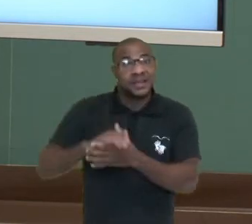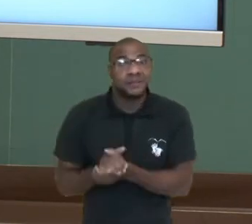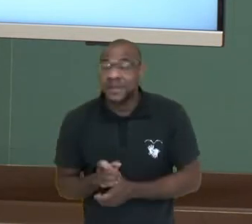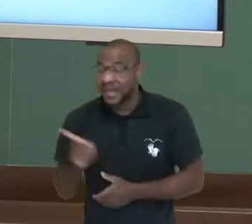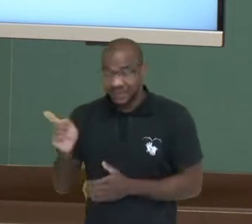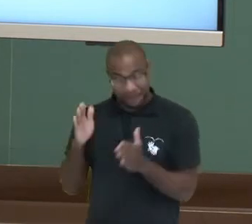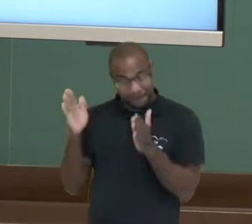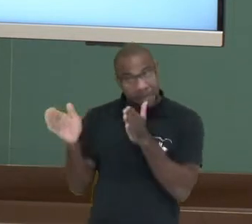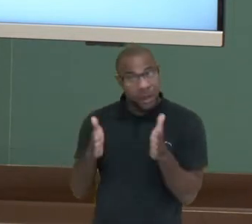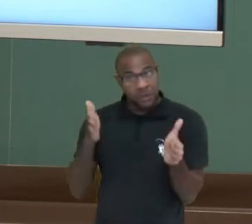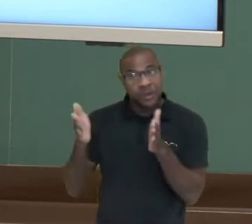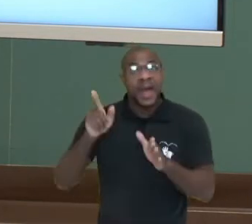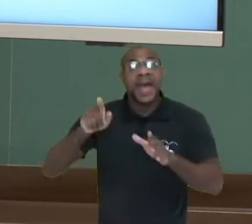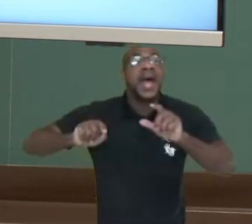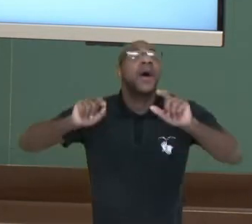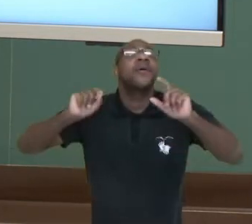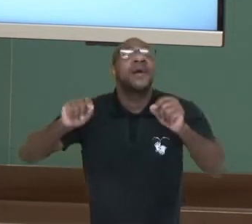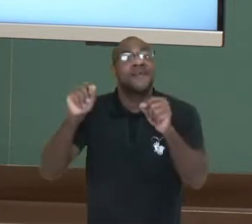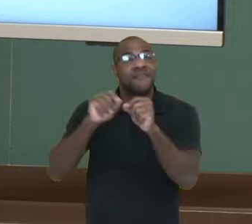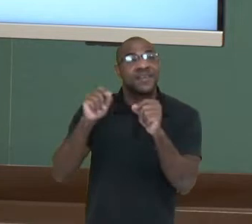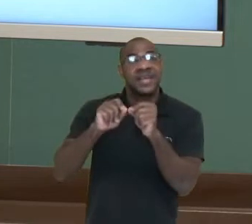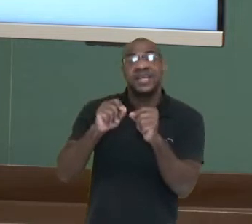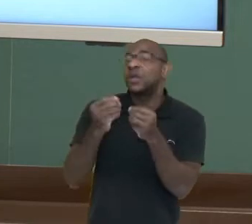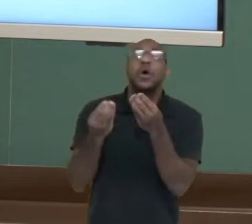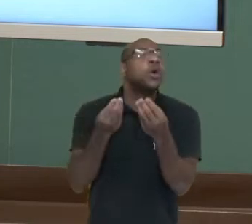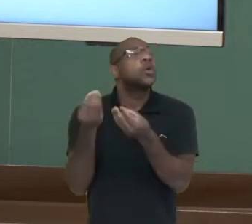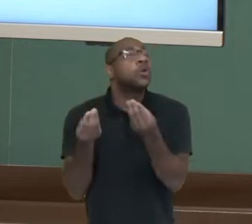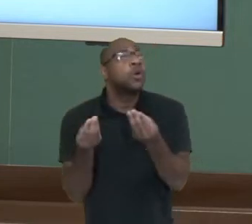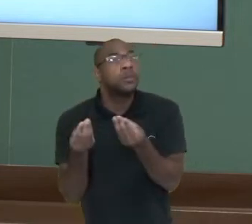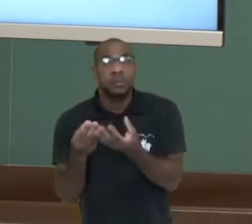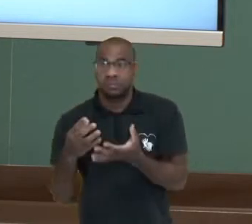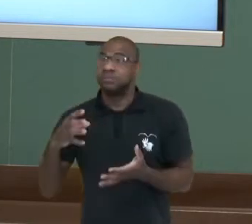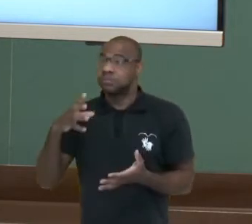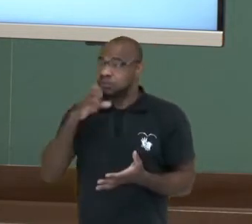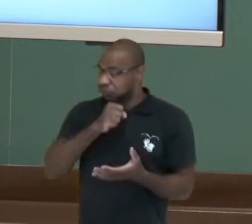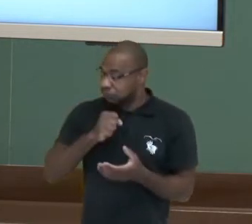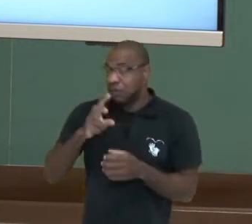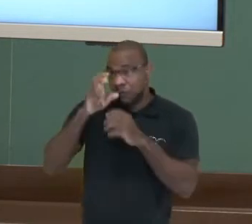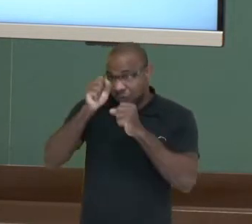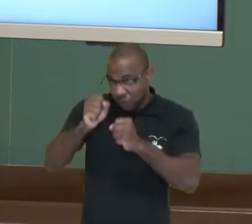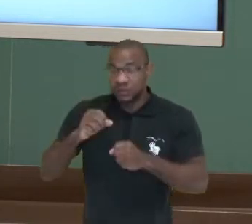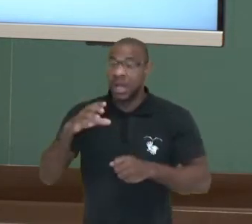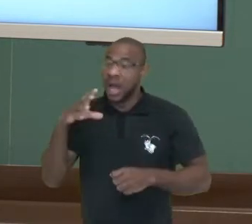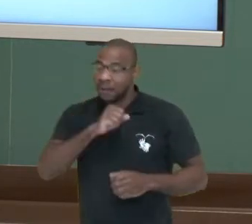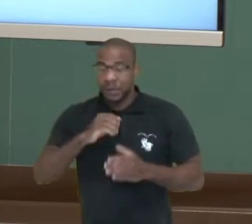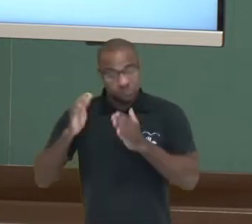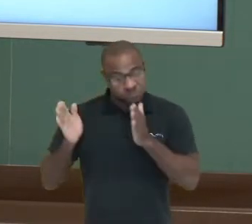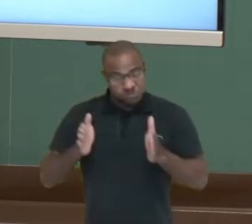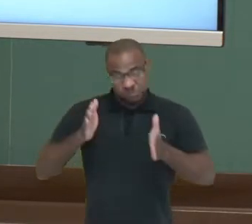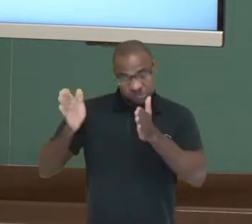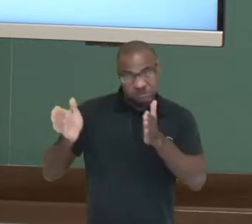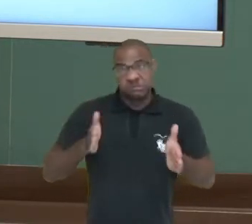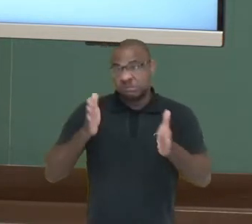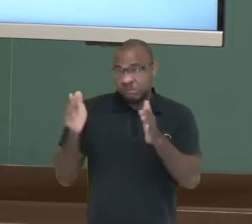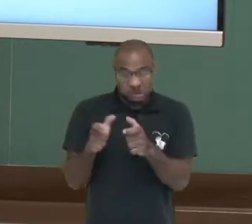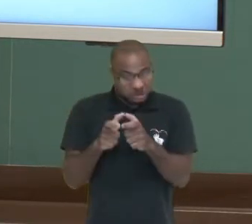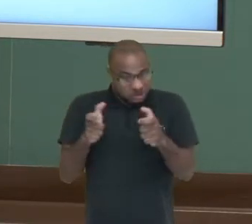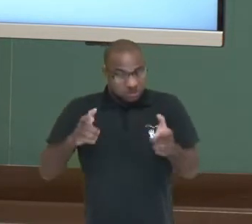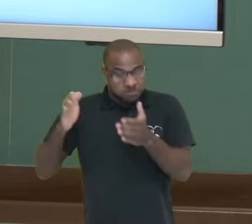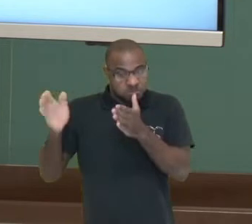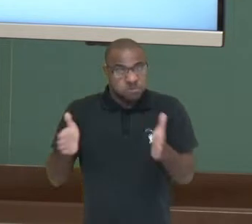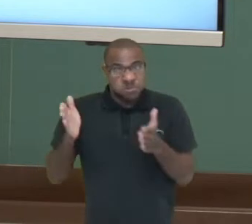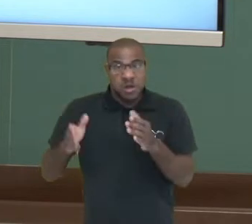produção geralmente é feita de uma forma intensiva, e consequentemente em grandes